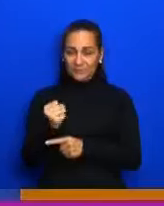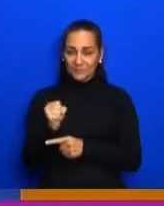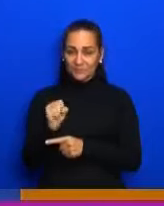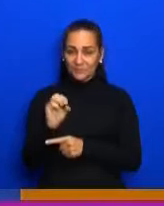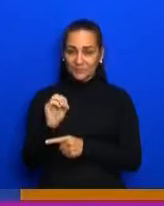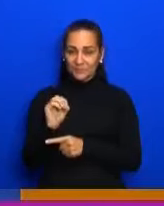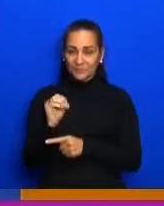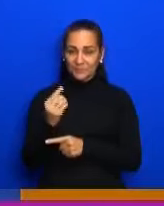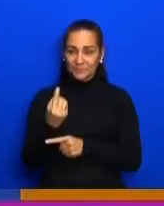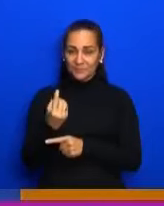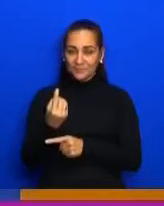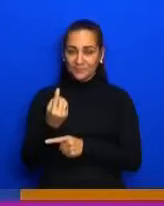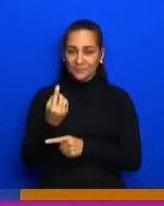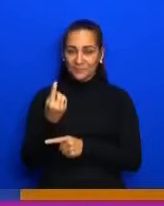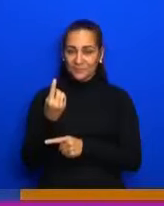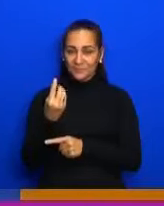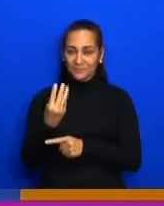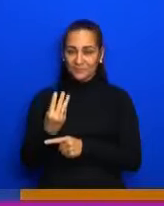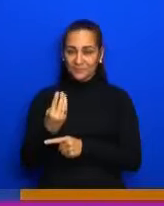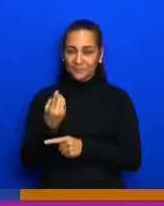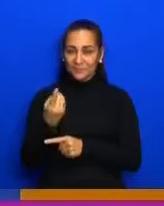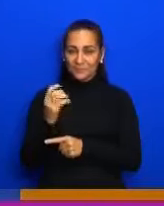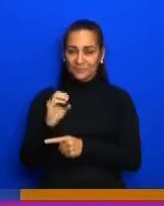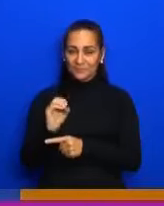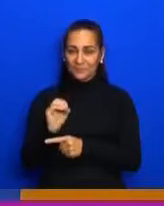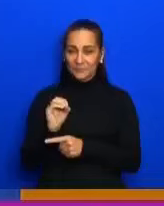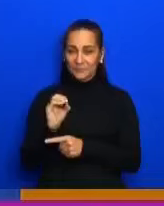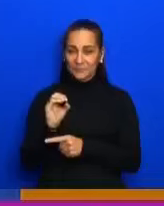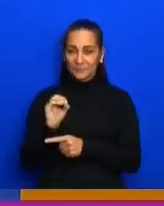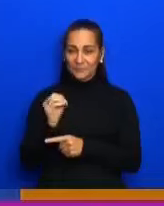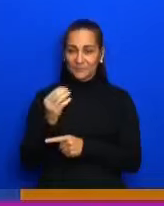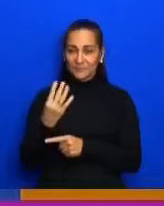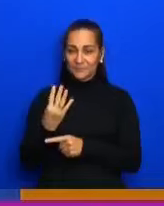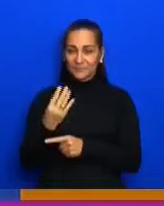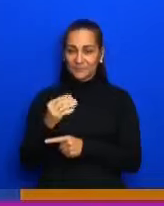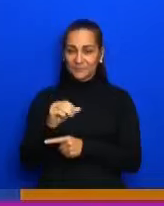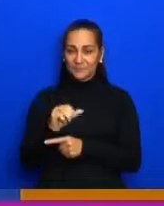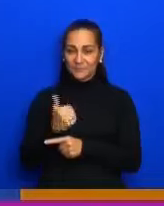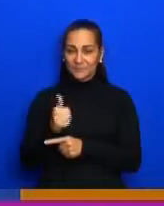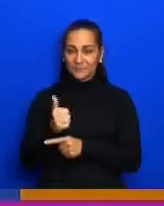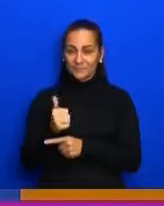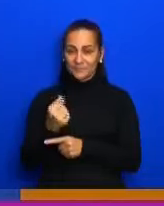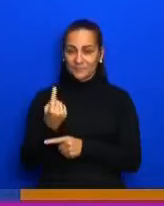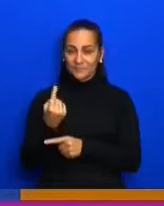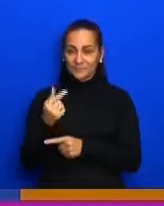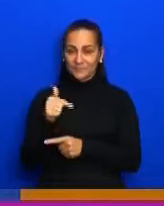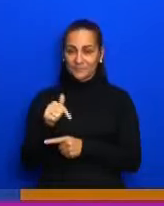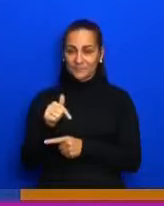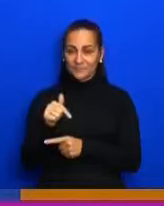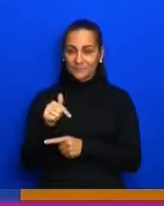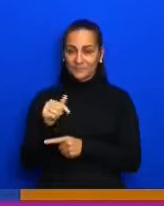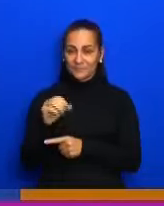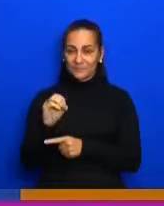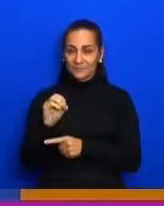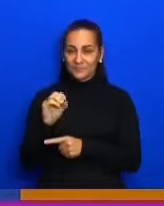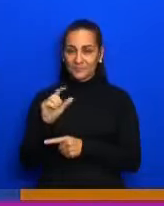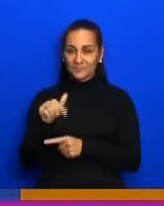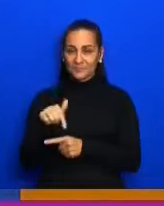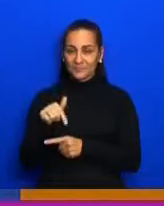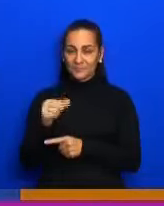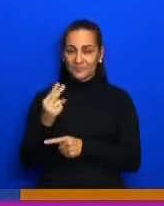25, 18, 01, 13, 10, 04, 11,